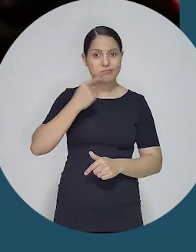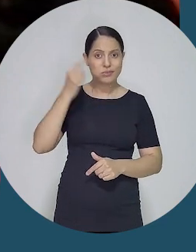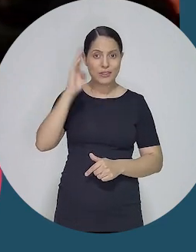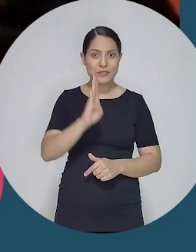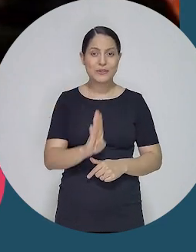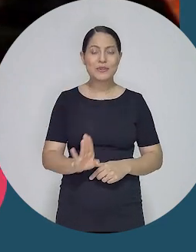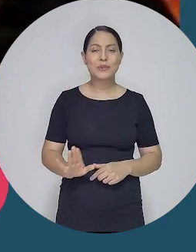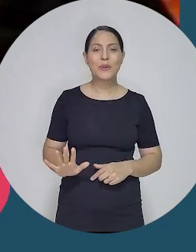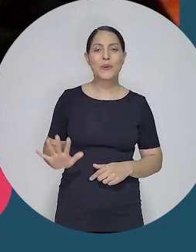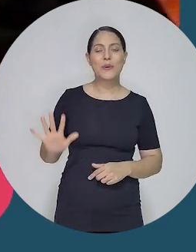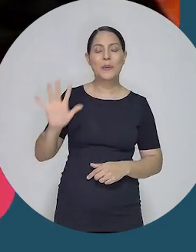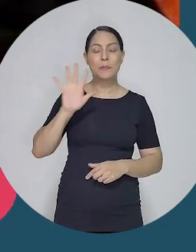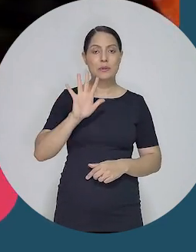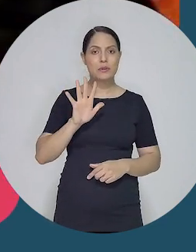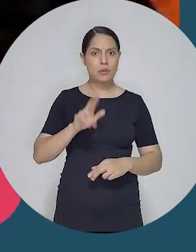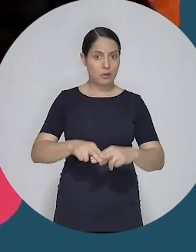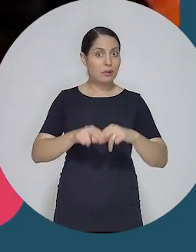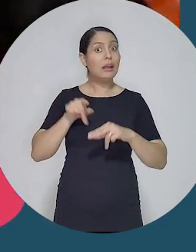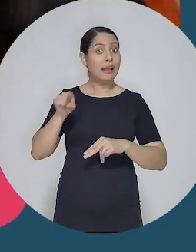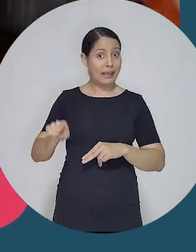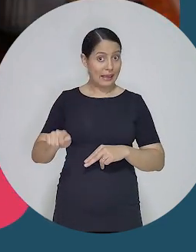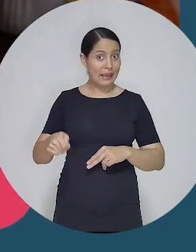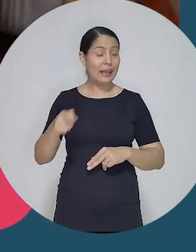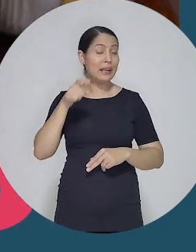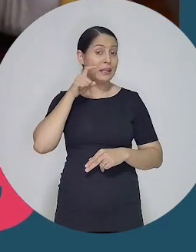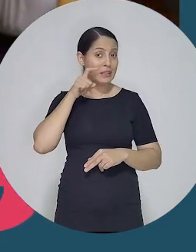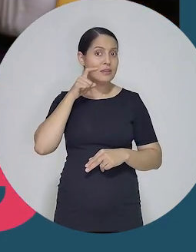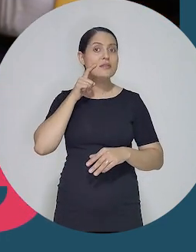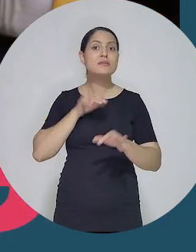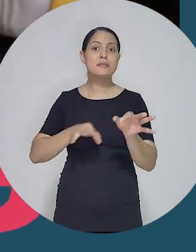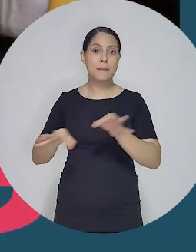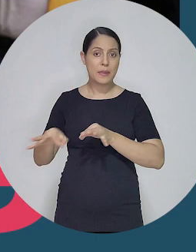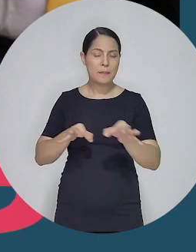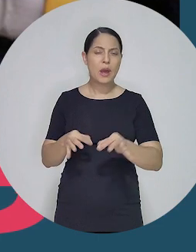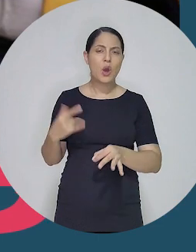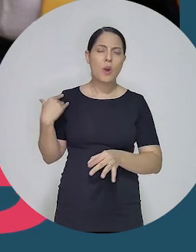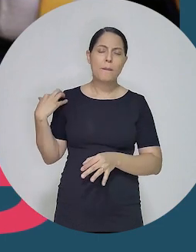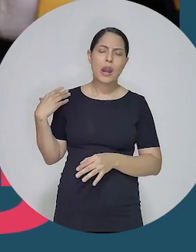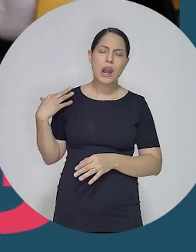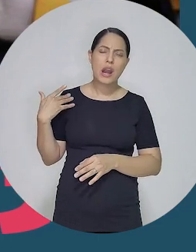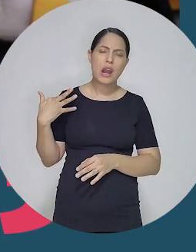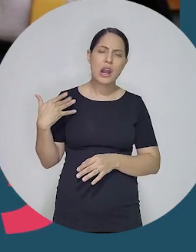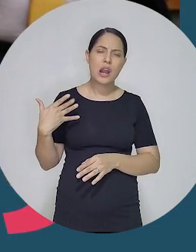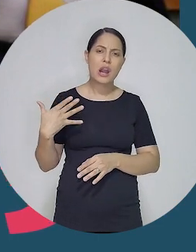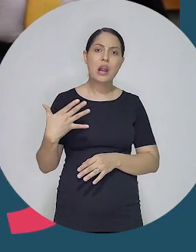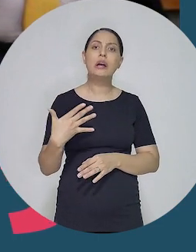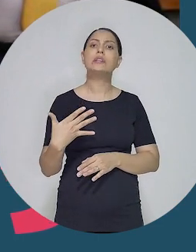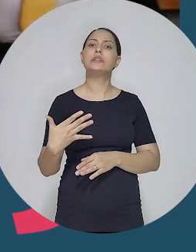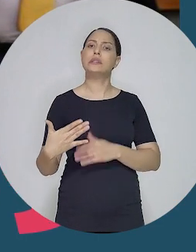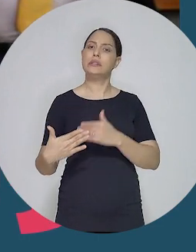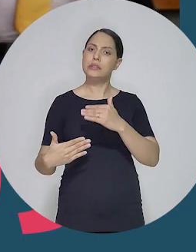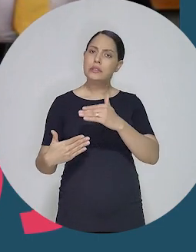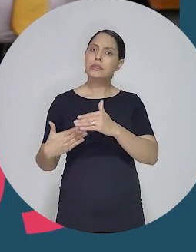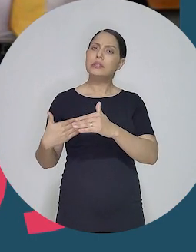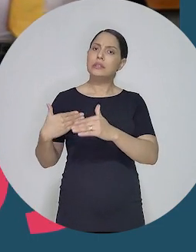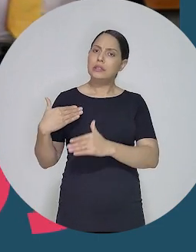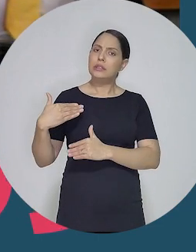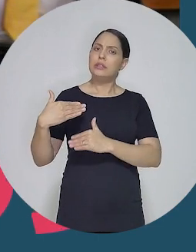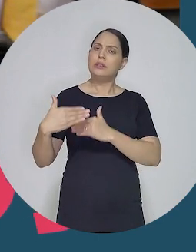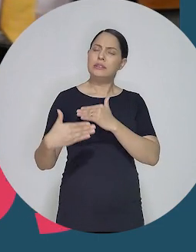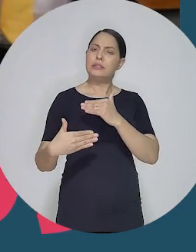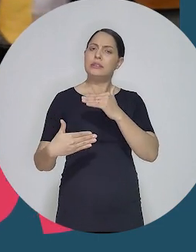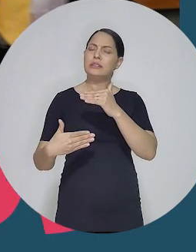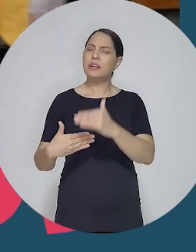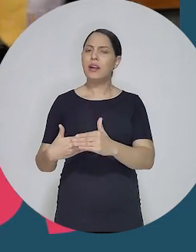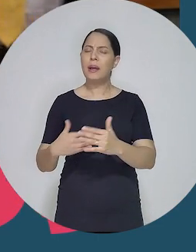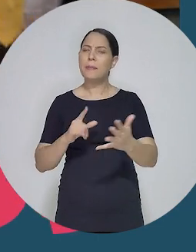os advogados do Brasil. Porque o Beto, ele se preparou muito para chegar aqui. Ele conheceu todas as necessidades,